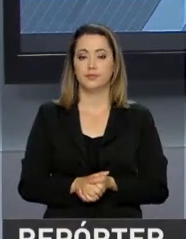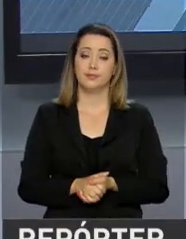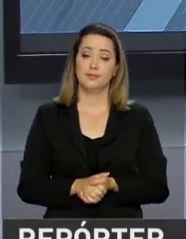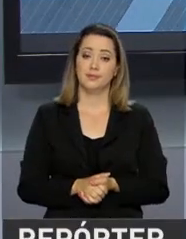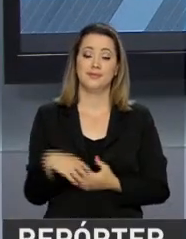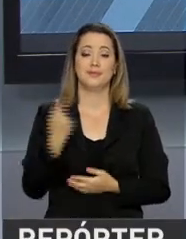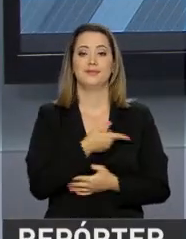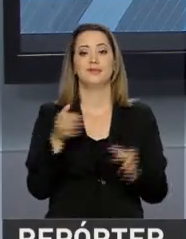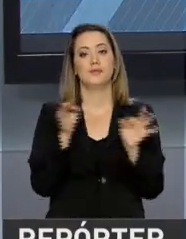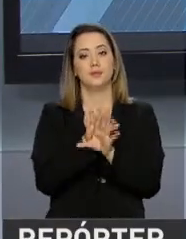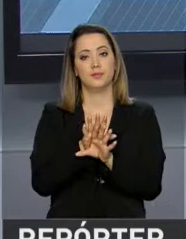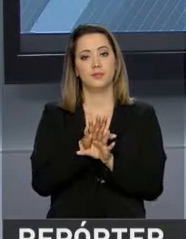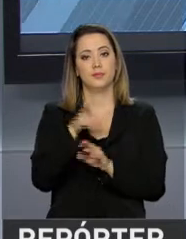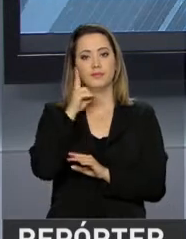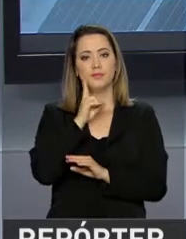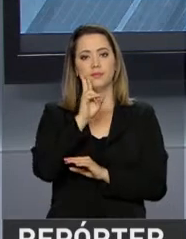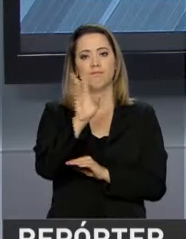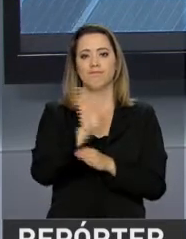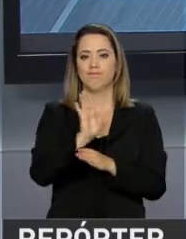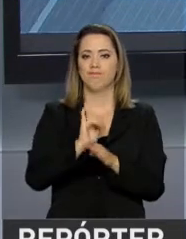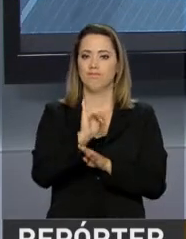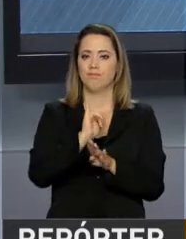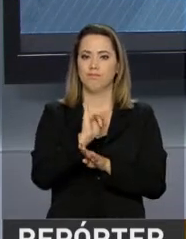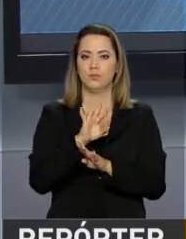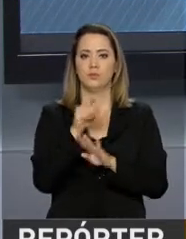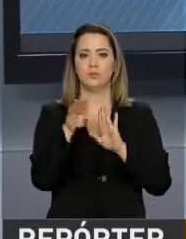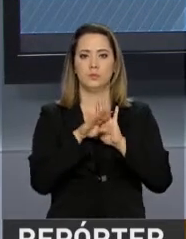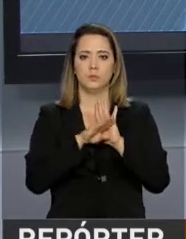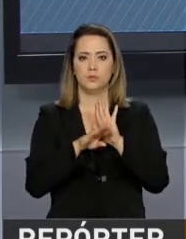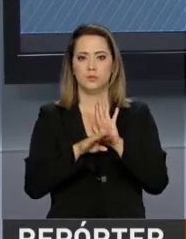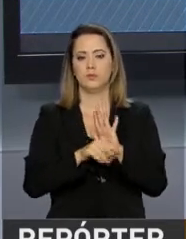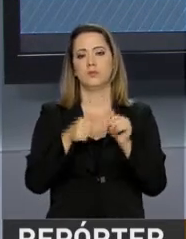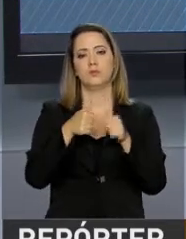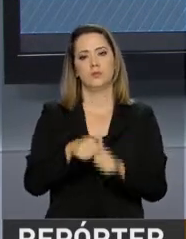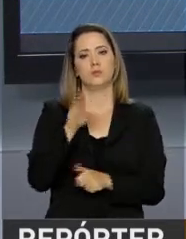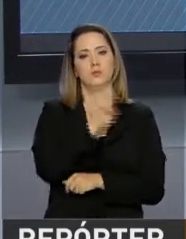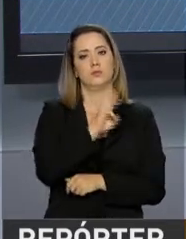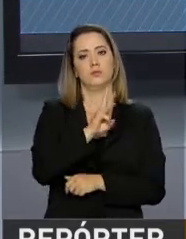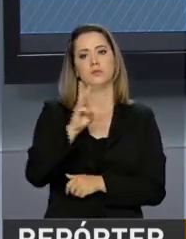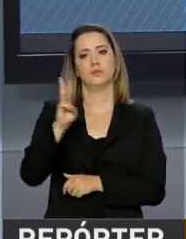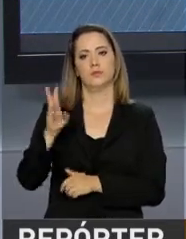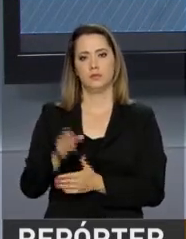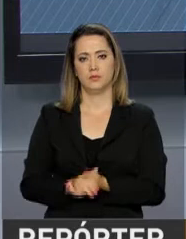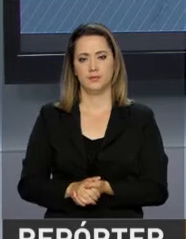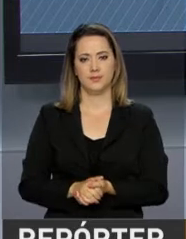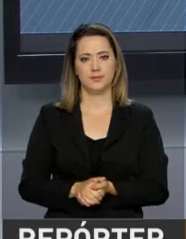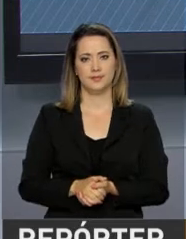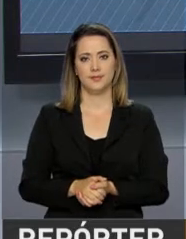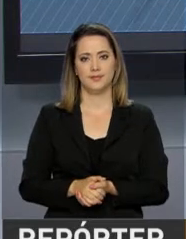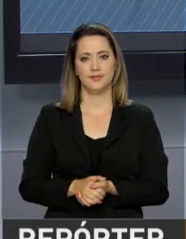repórter nbr fica por aqui você pode rever as reportagens no youtube toda nossa programação está disponível na